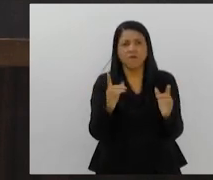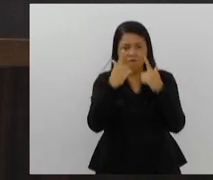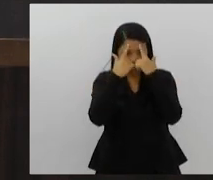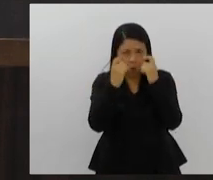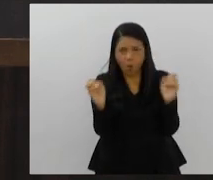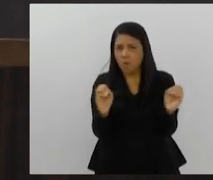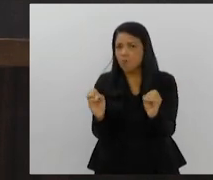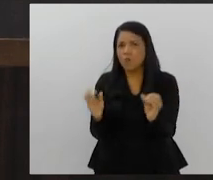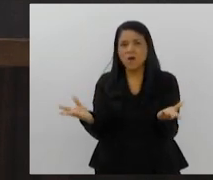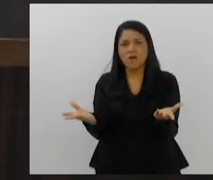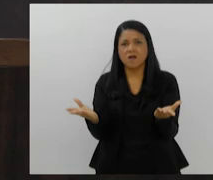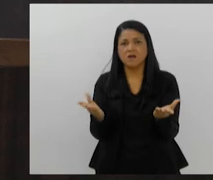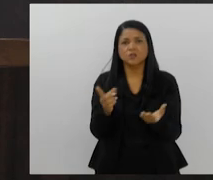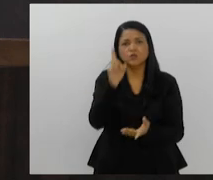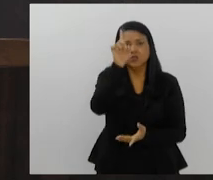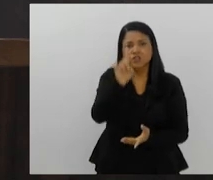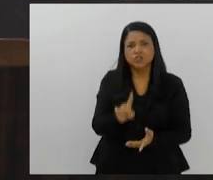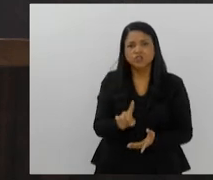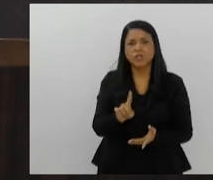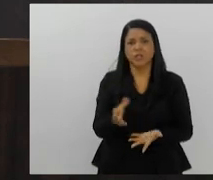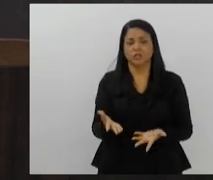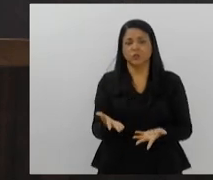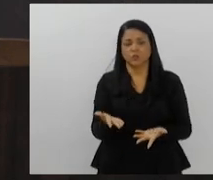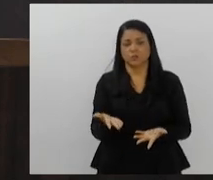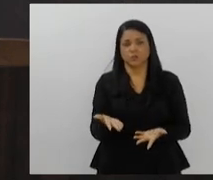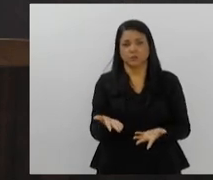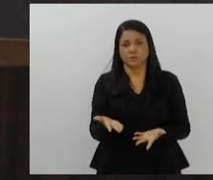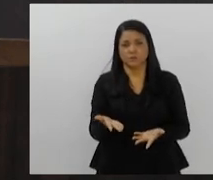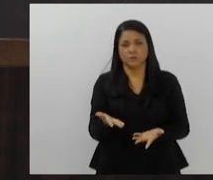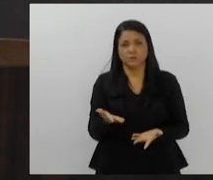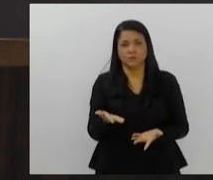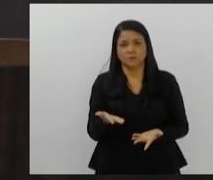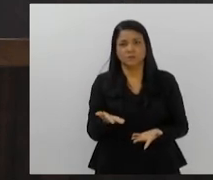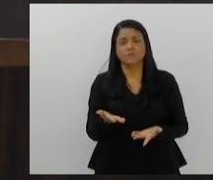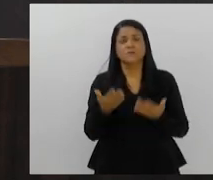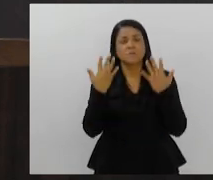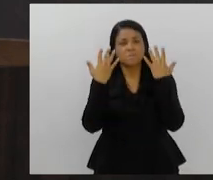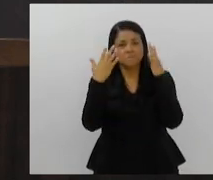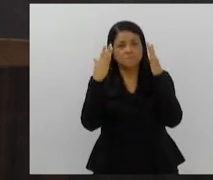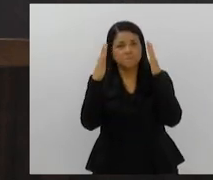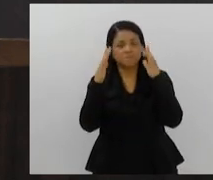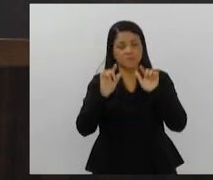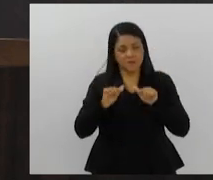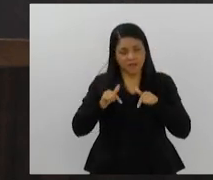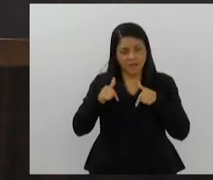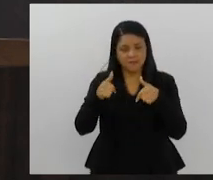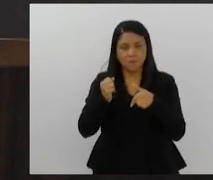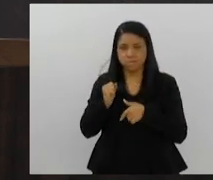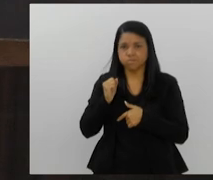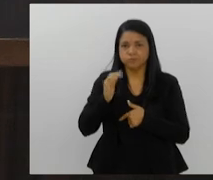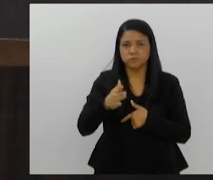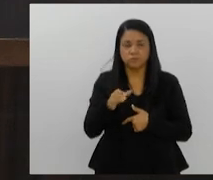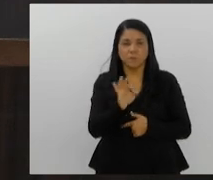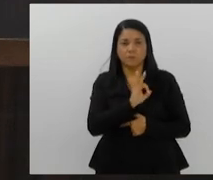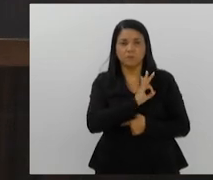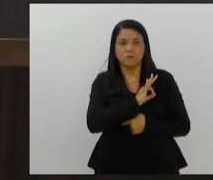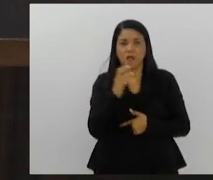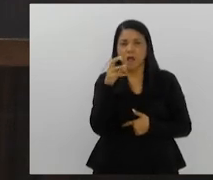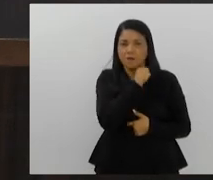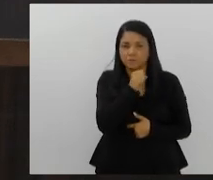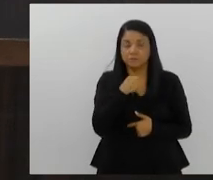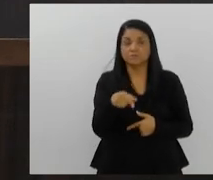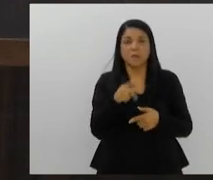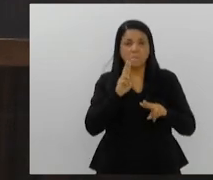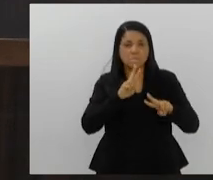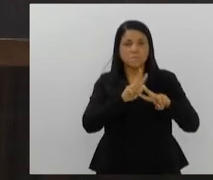violentada, no seu direito basilar. Então, a gente aí parabeniza a ação rápida da polícia que prendeu esse